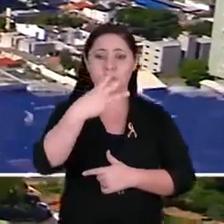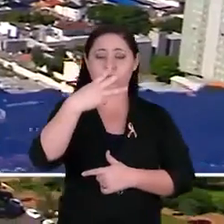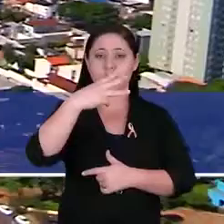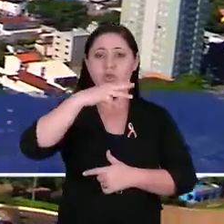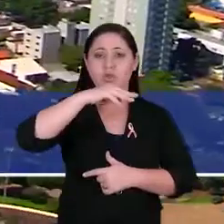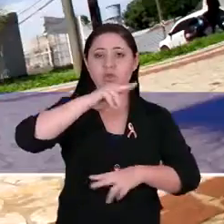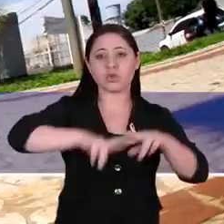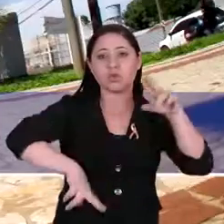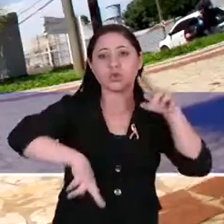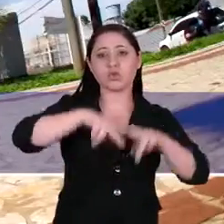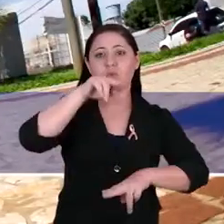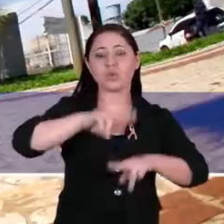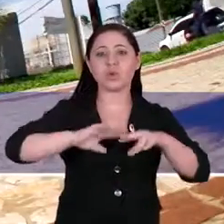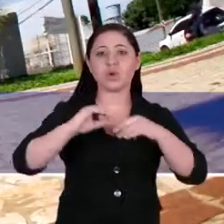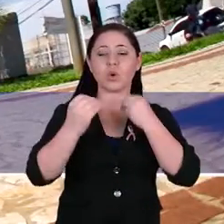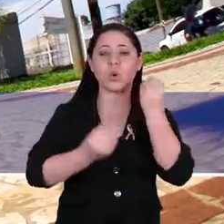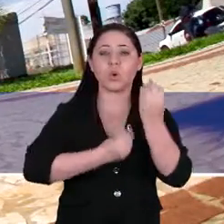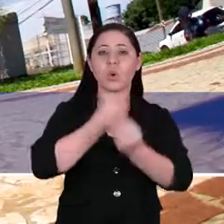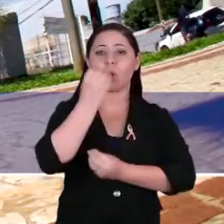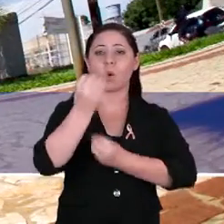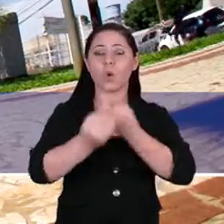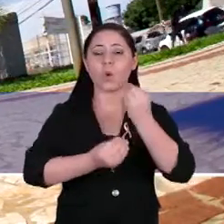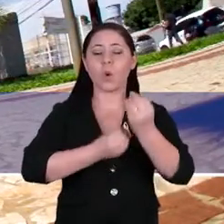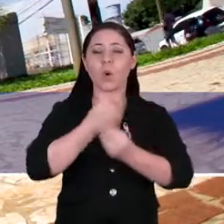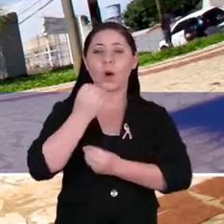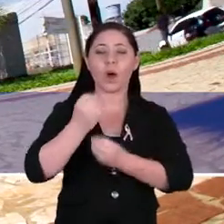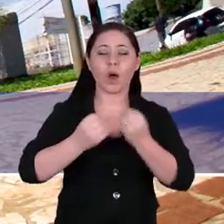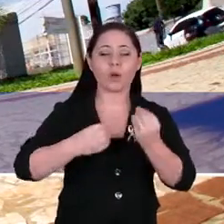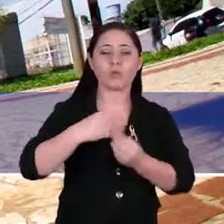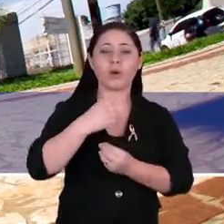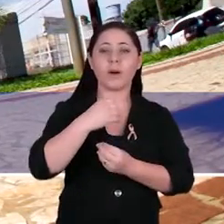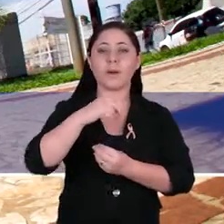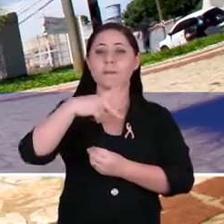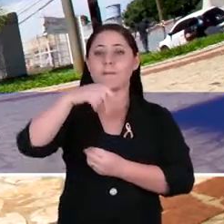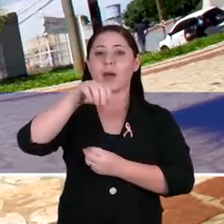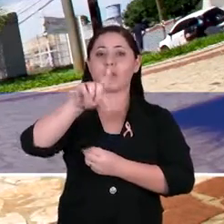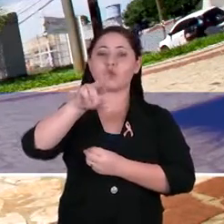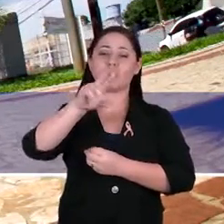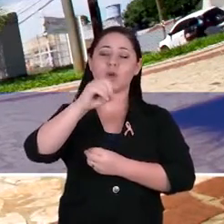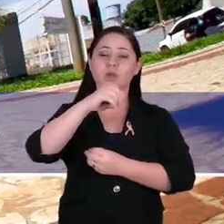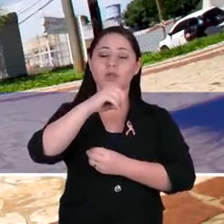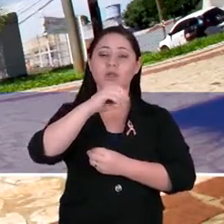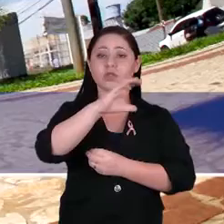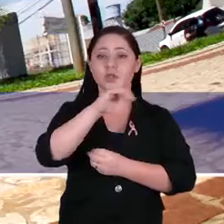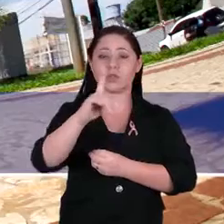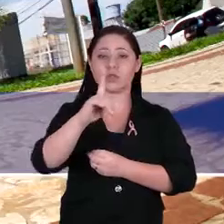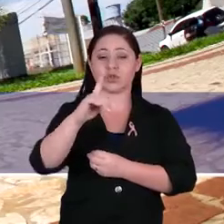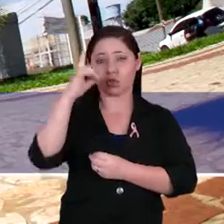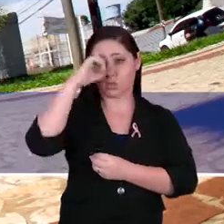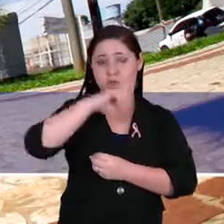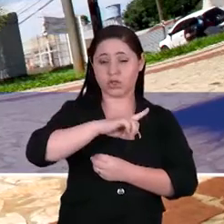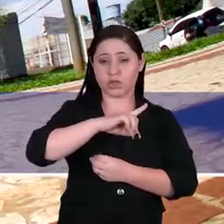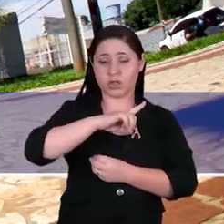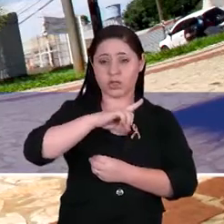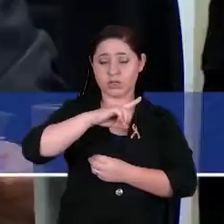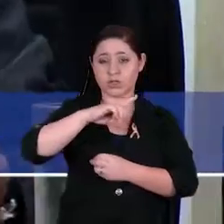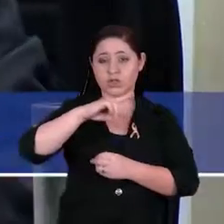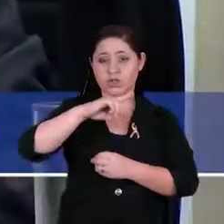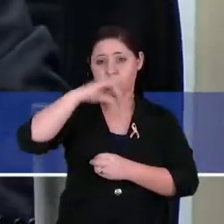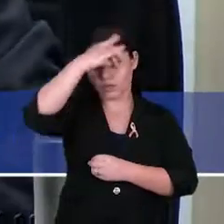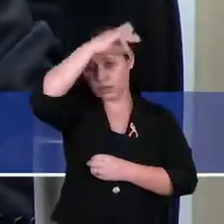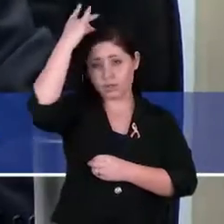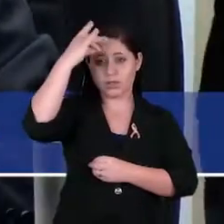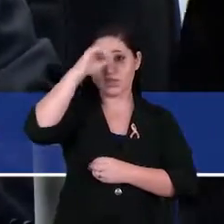13 de junho como dia da padroeira de campo grande em comemoração ao dia de santo antônio